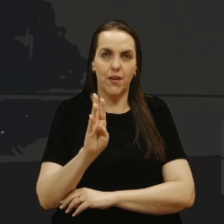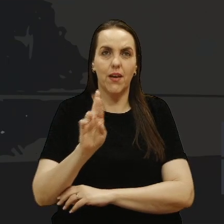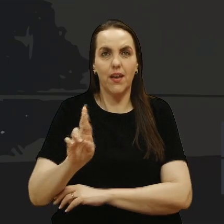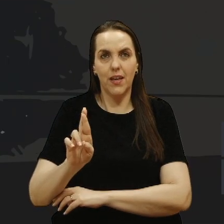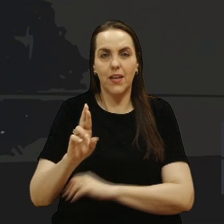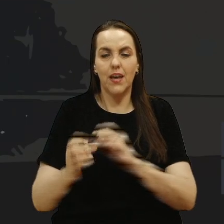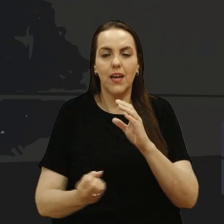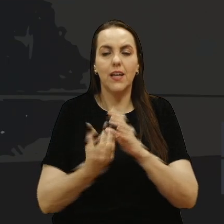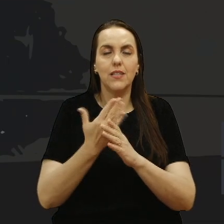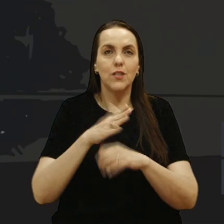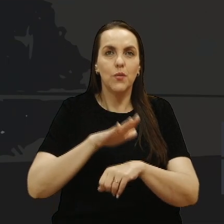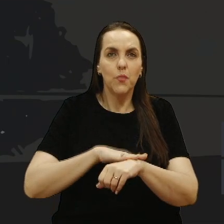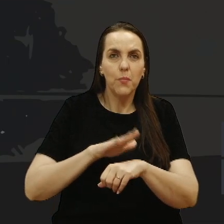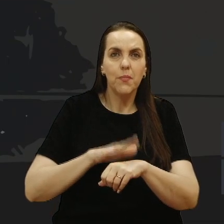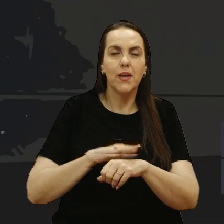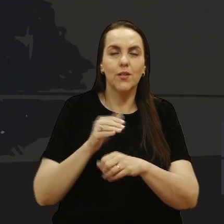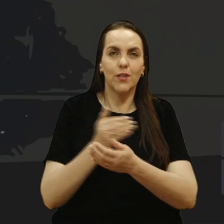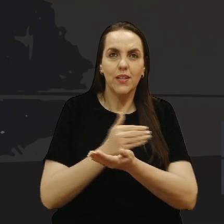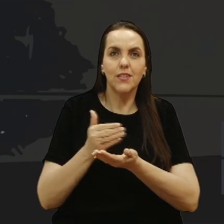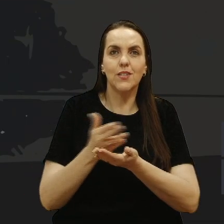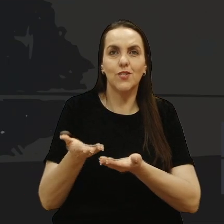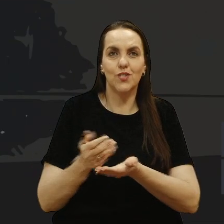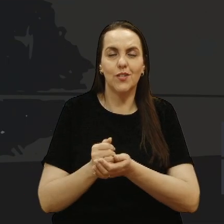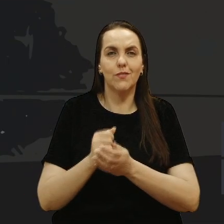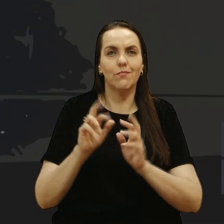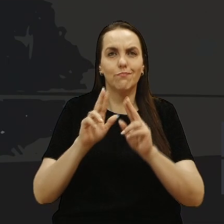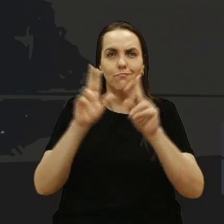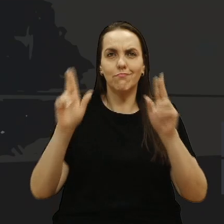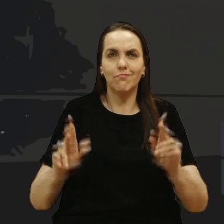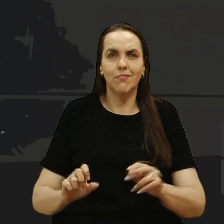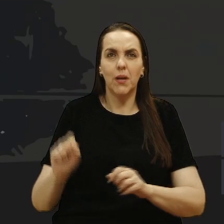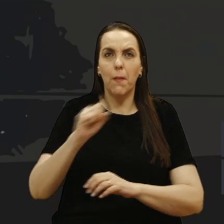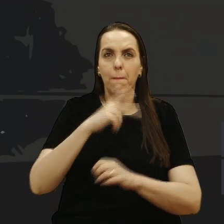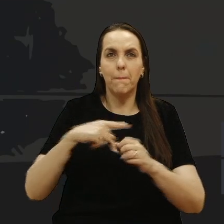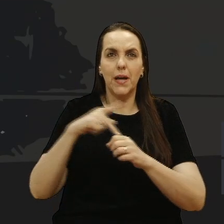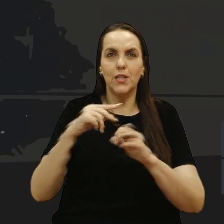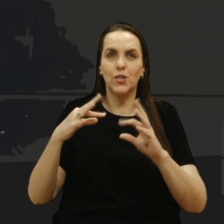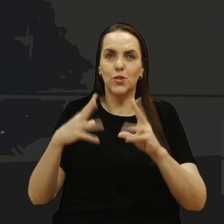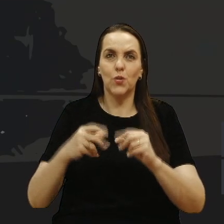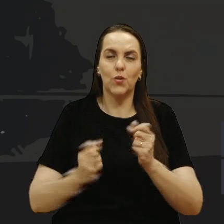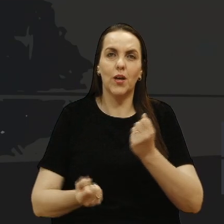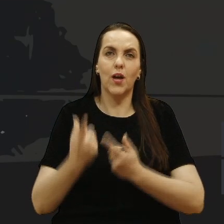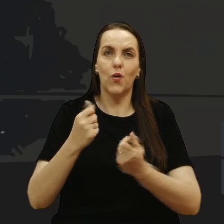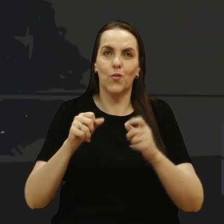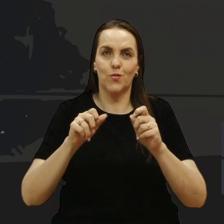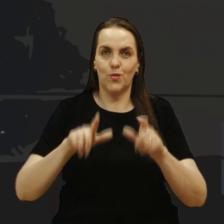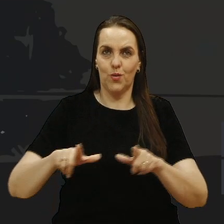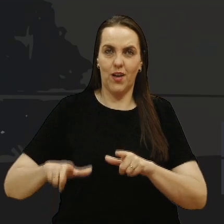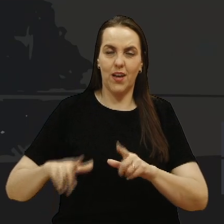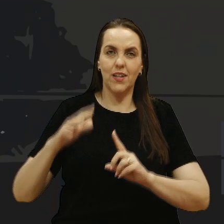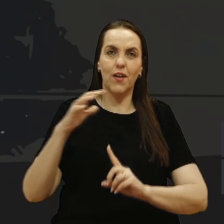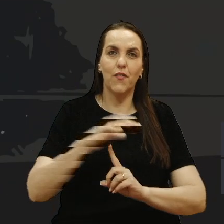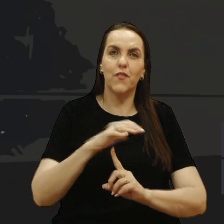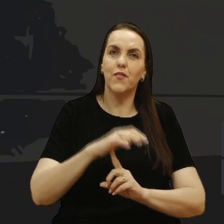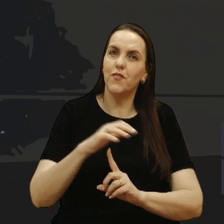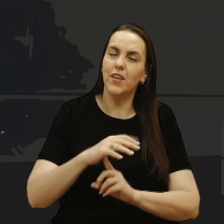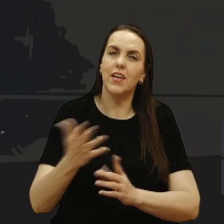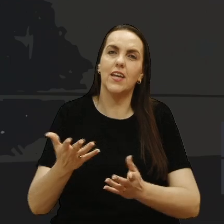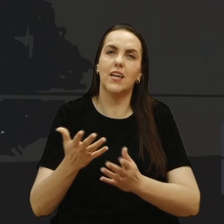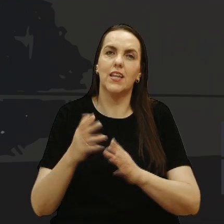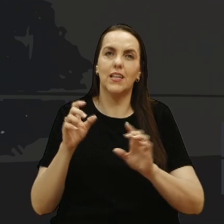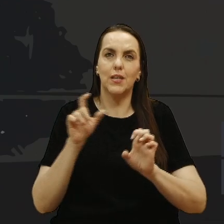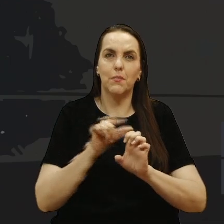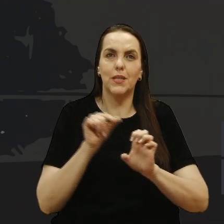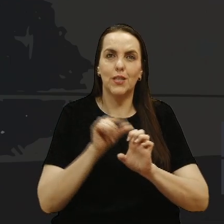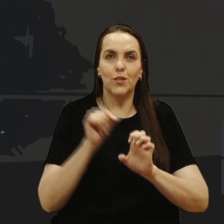momentos, dessas iniciativas, que foram diferentes no país inteiro, né? Em alguns lugares, uma feira de